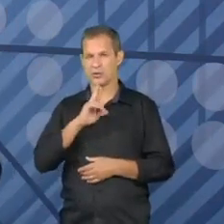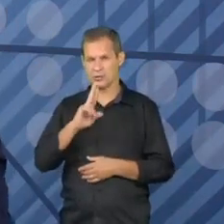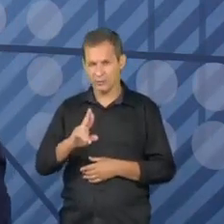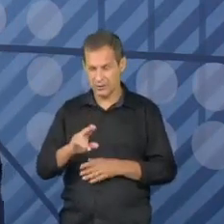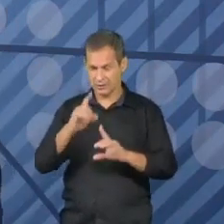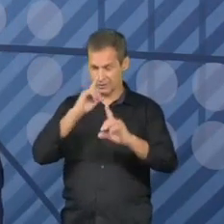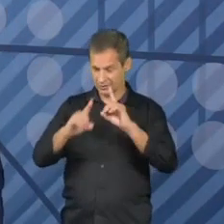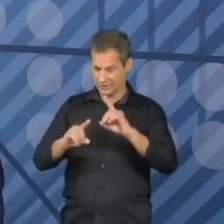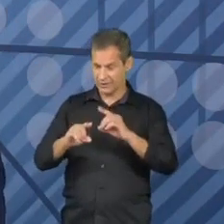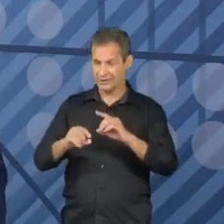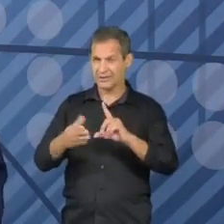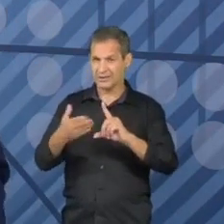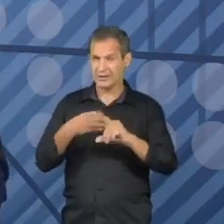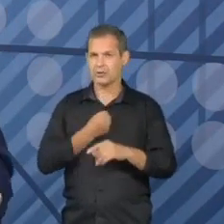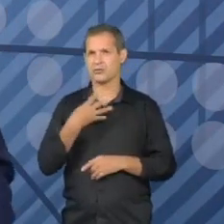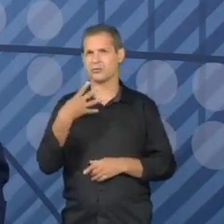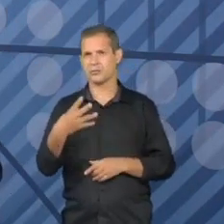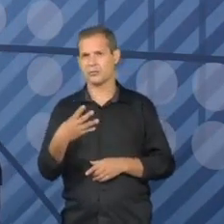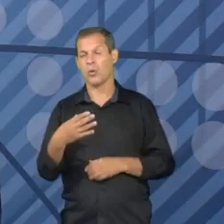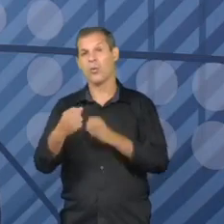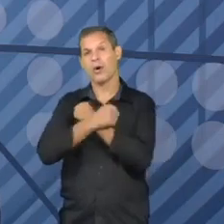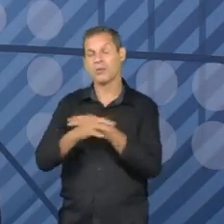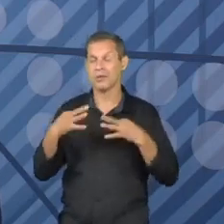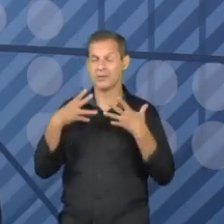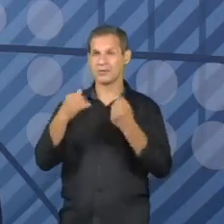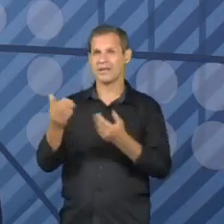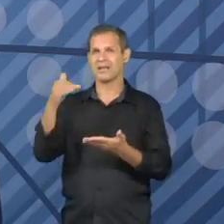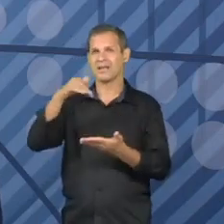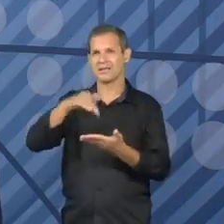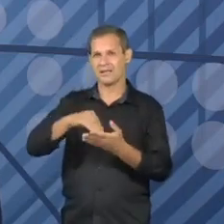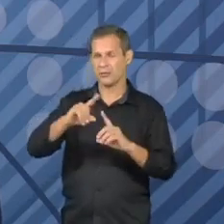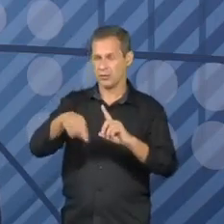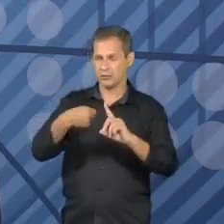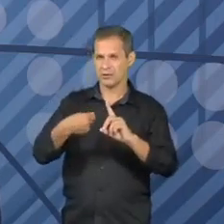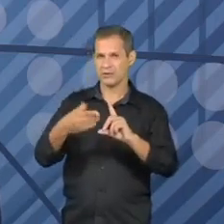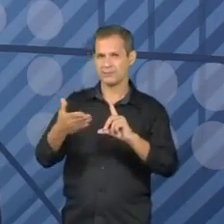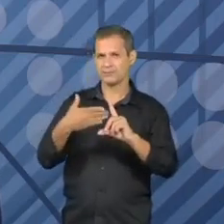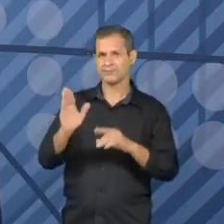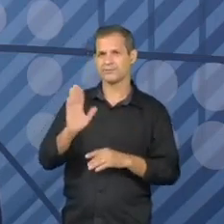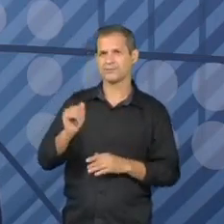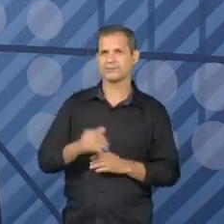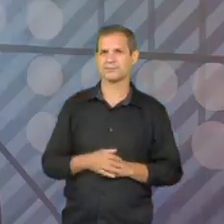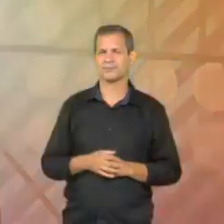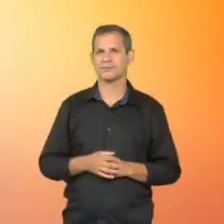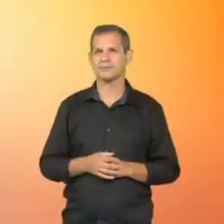os dados aqui da nossa aula número 4. Um grande abraço para você e até a nossa próxima aula.